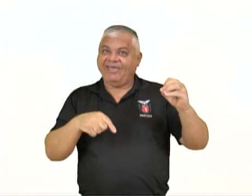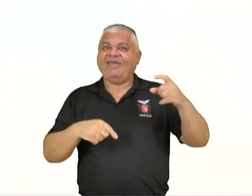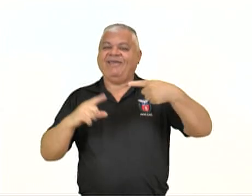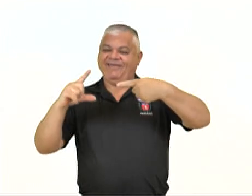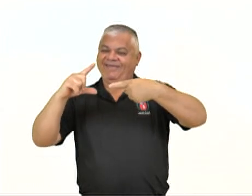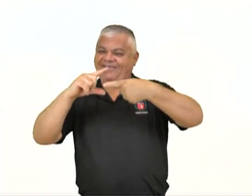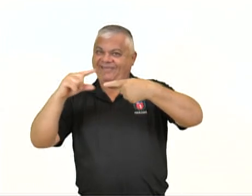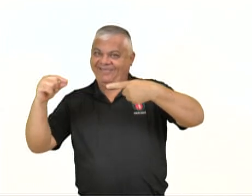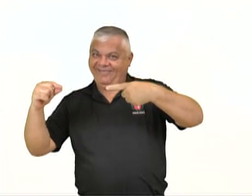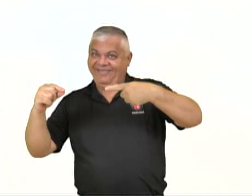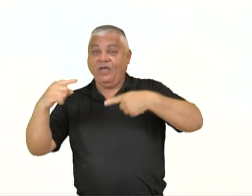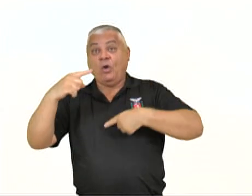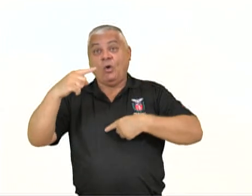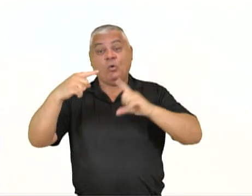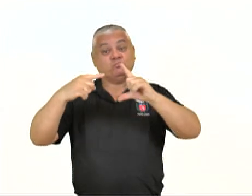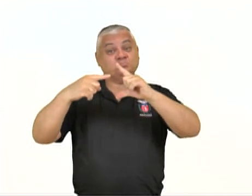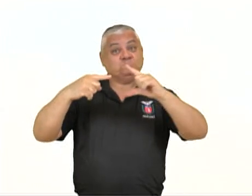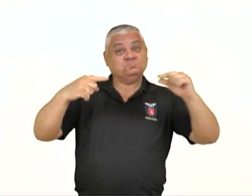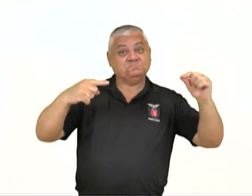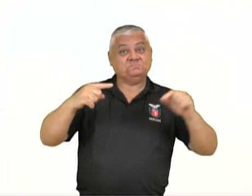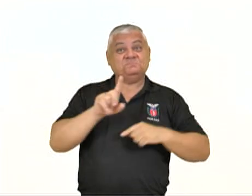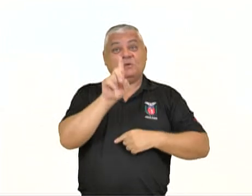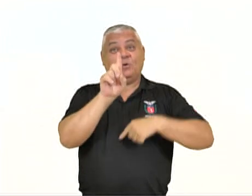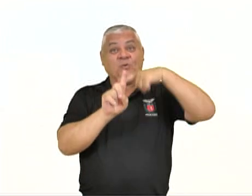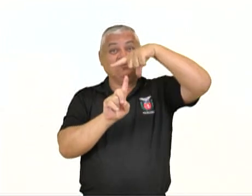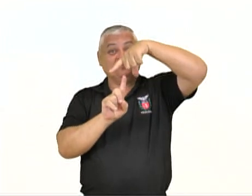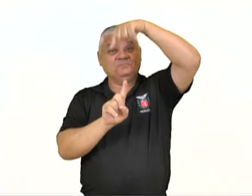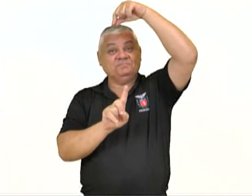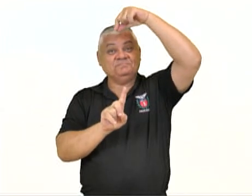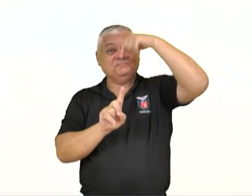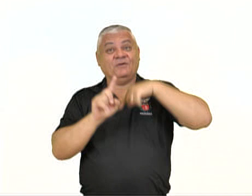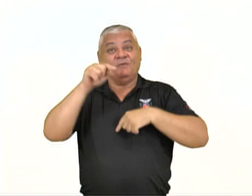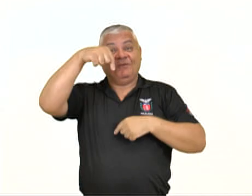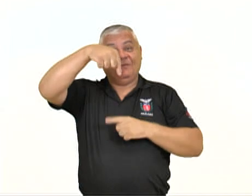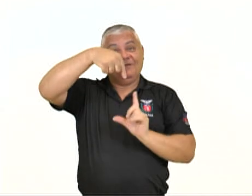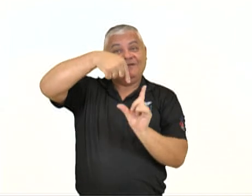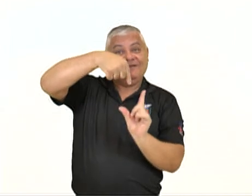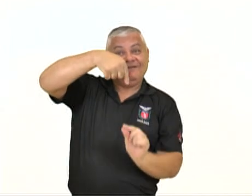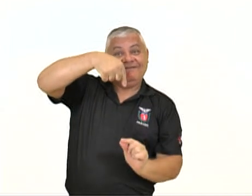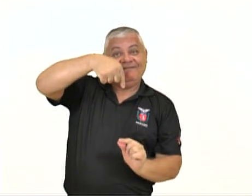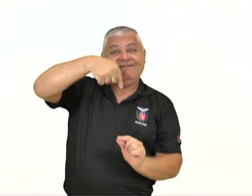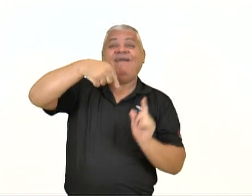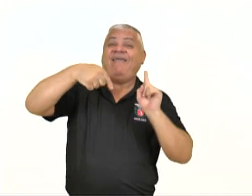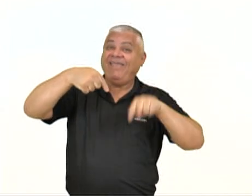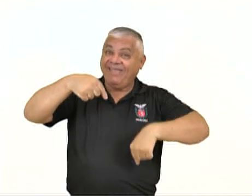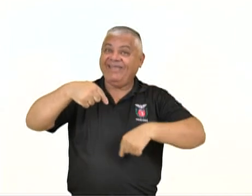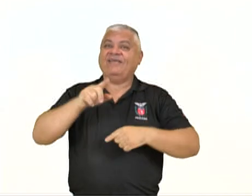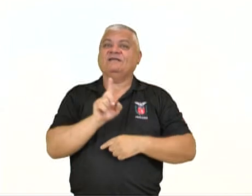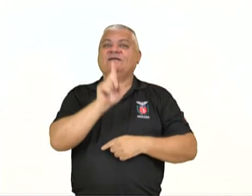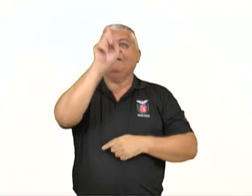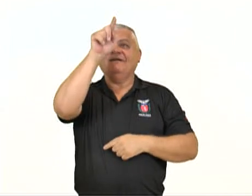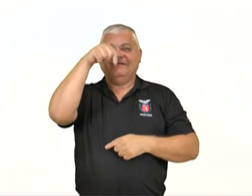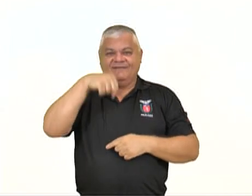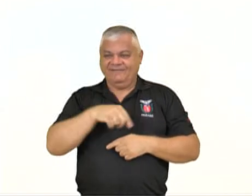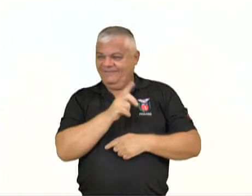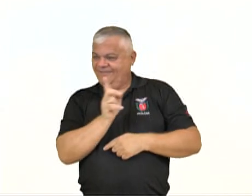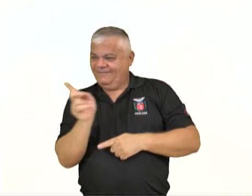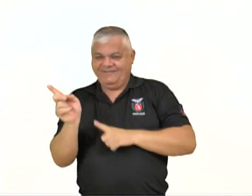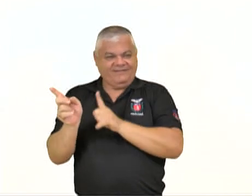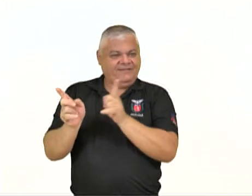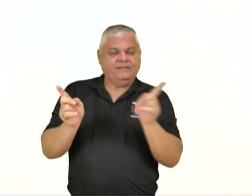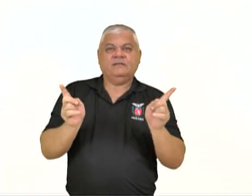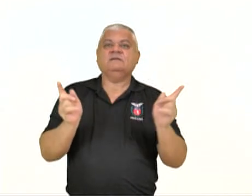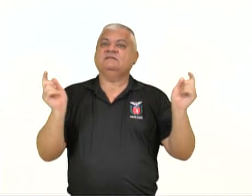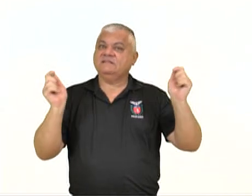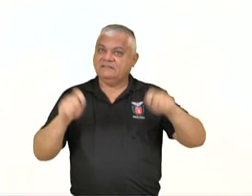vetor. Ou seja, o vetor, necessariamente, ele é uma seta, que ele tem um tamanho que representa a sua